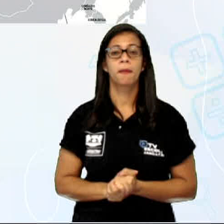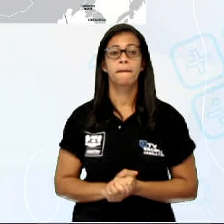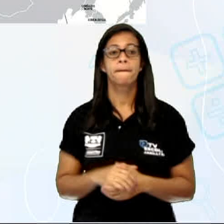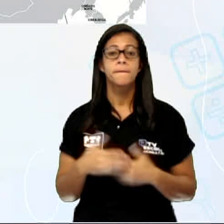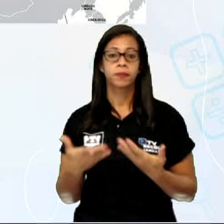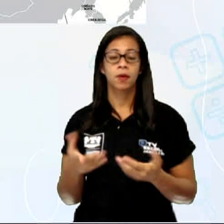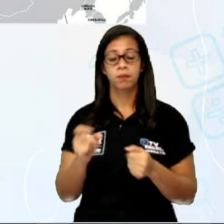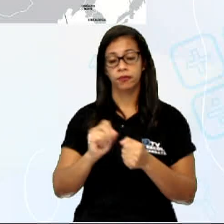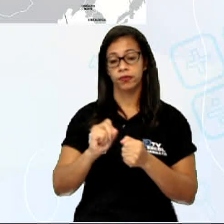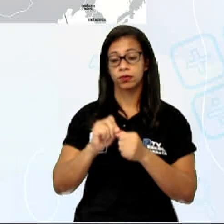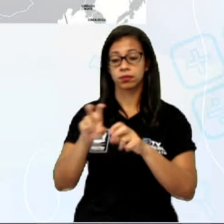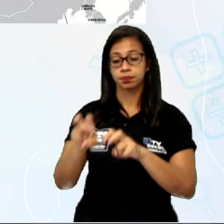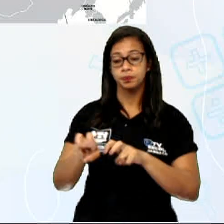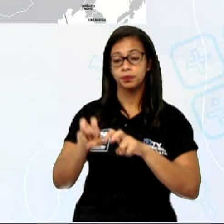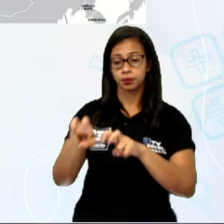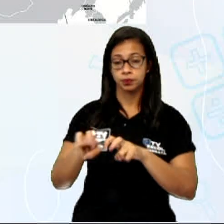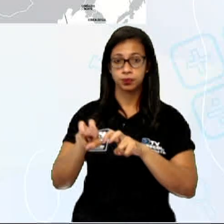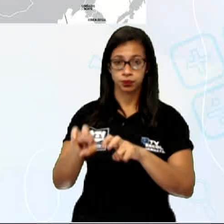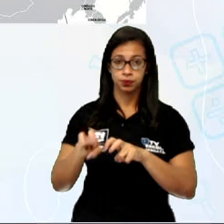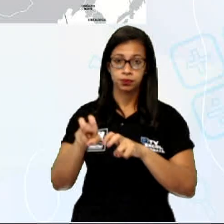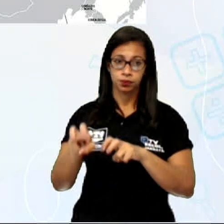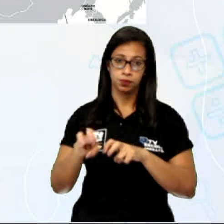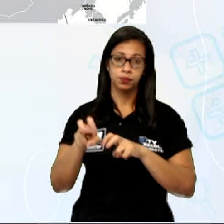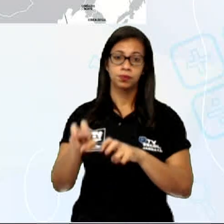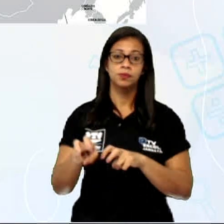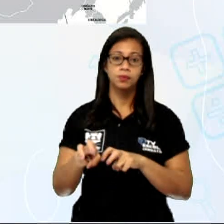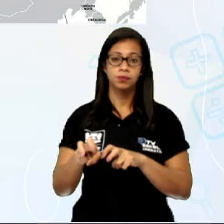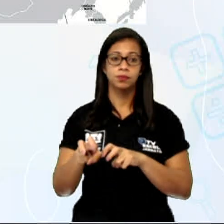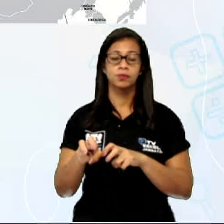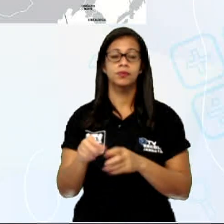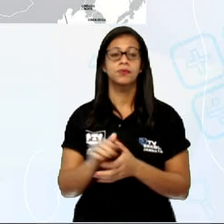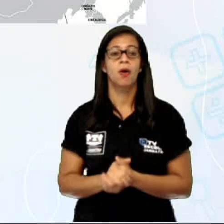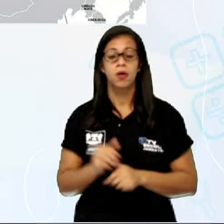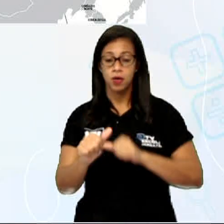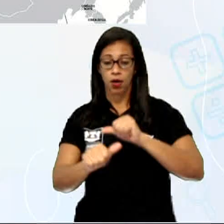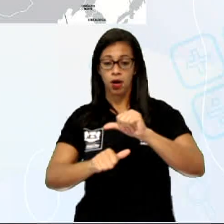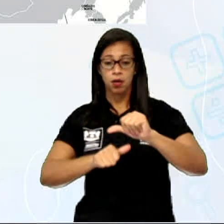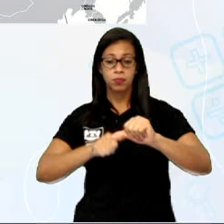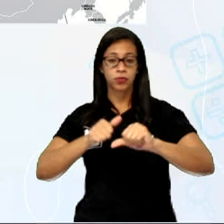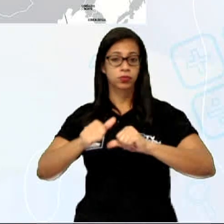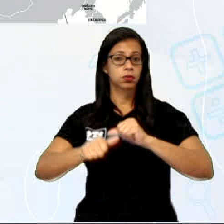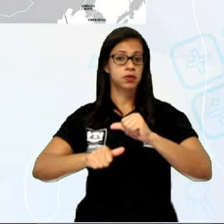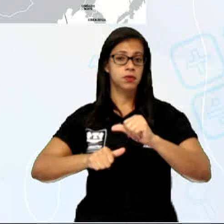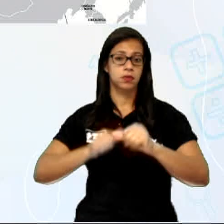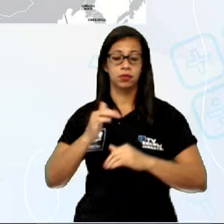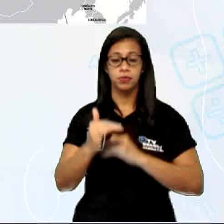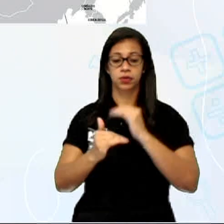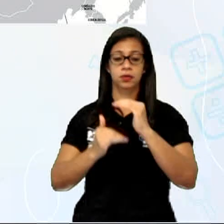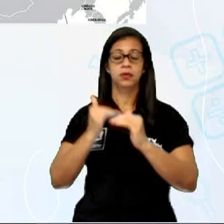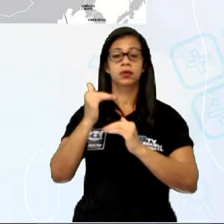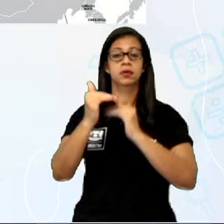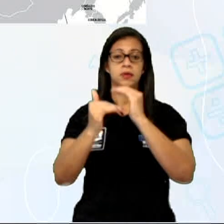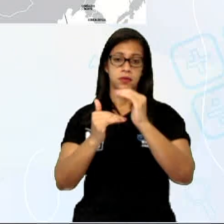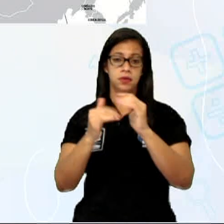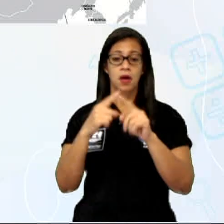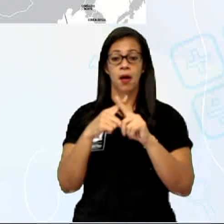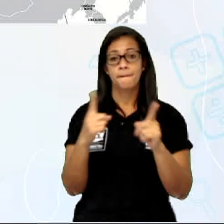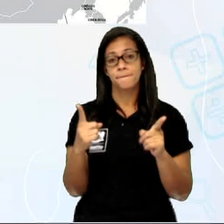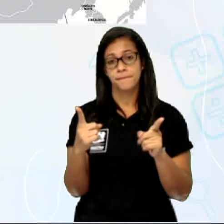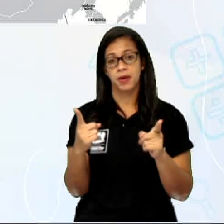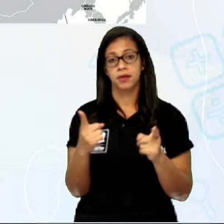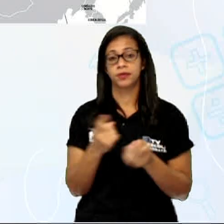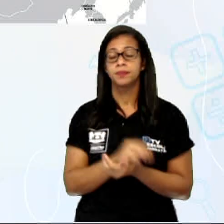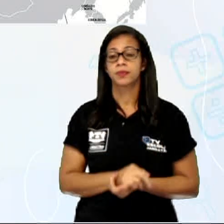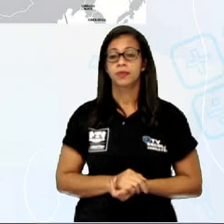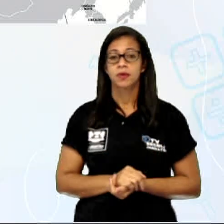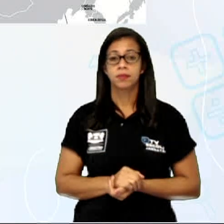agricultura russa, se recuperasse, mas a indústria e o comércio continuaram em situação difícil, porque as outras potências capitalistas